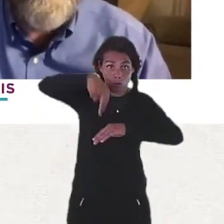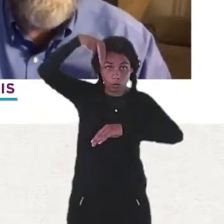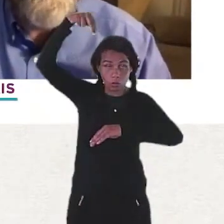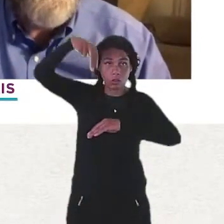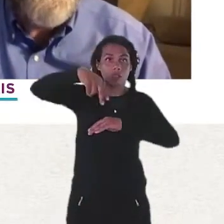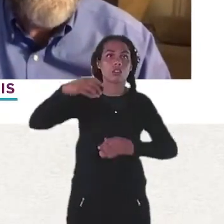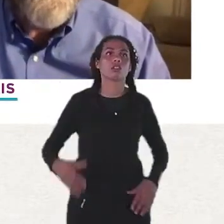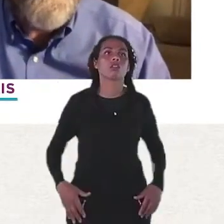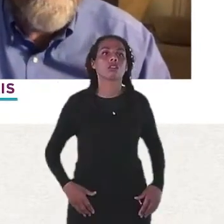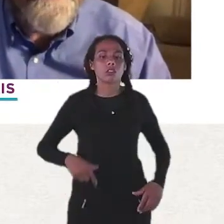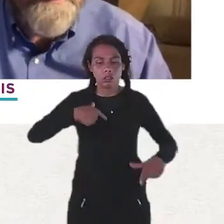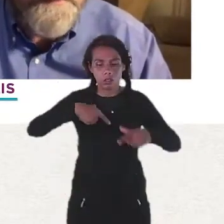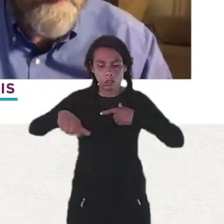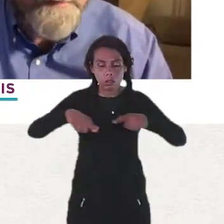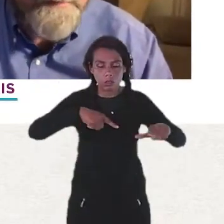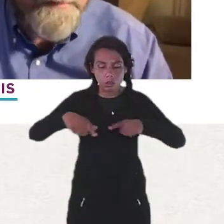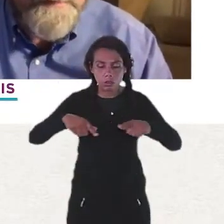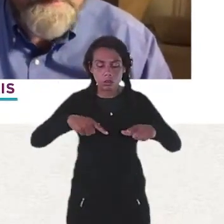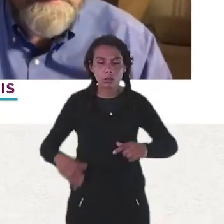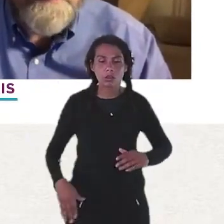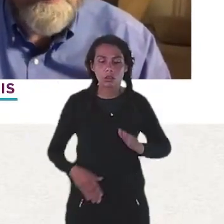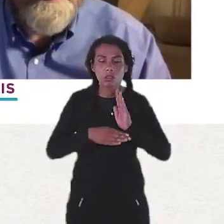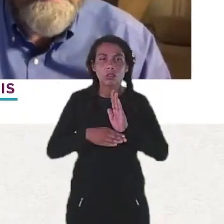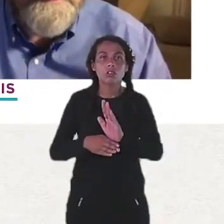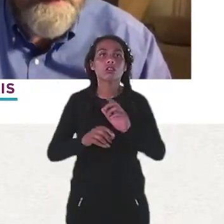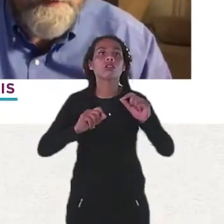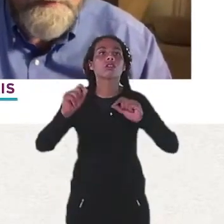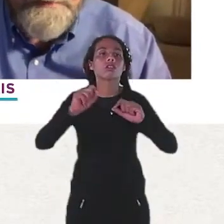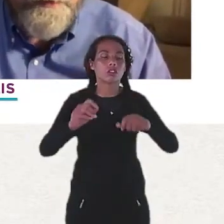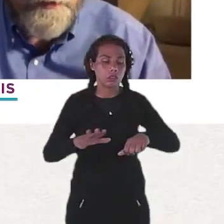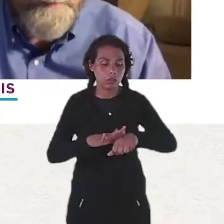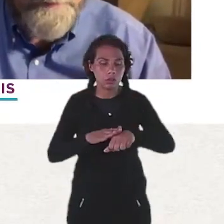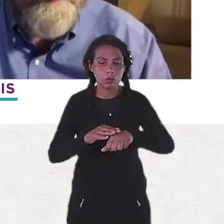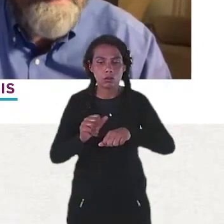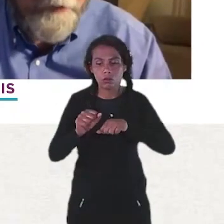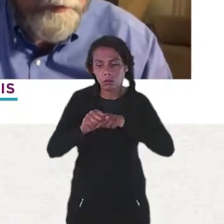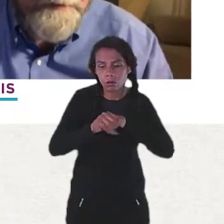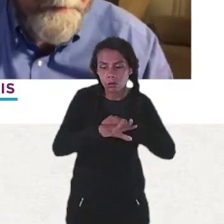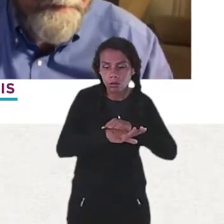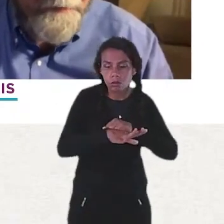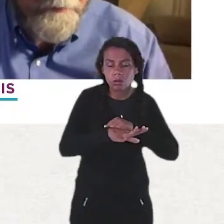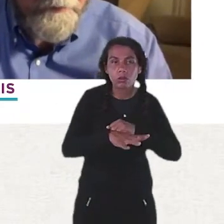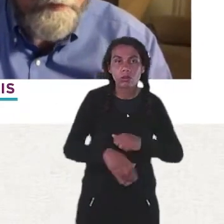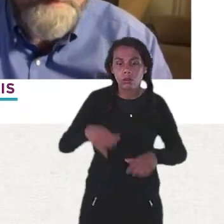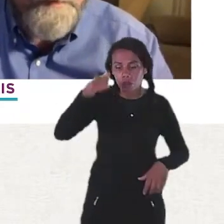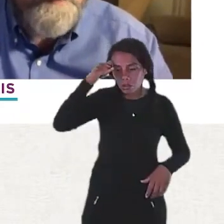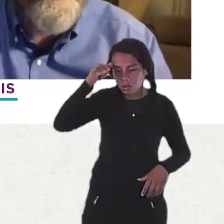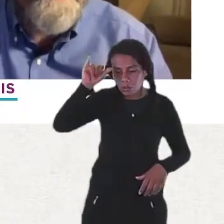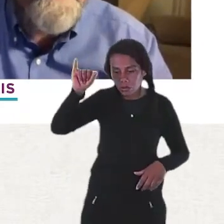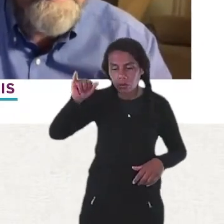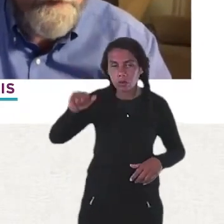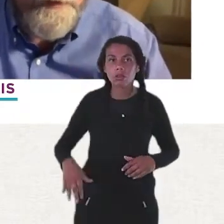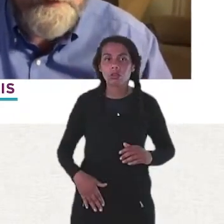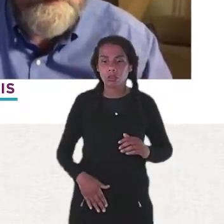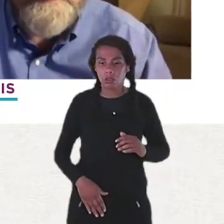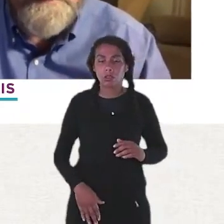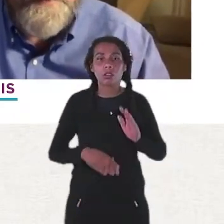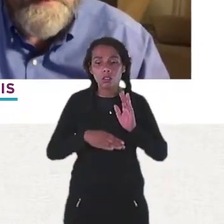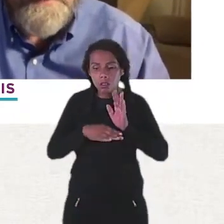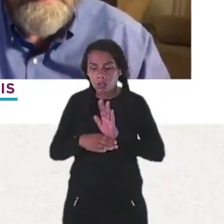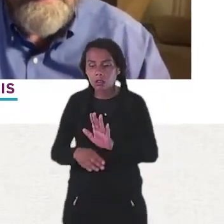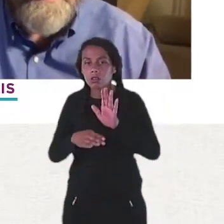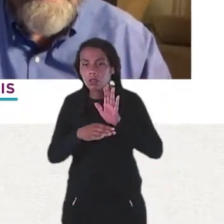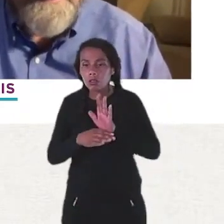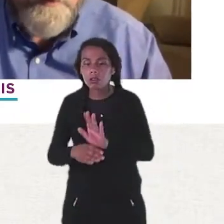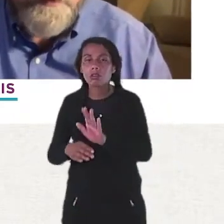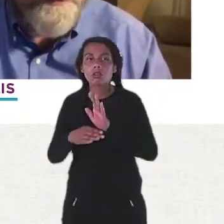publicar um trabalho segunda-feira numa das revistas do grupo da Nature lá sobre a primeira onda do Brasil, quais são os grandes erros que nós